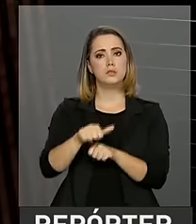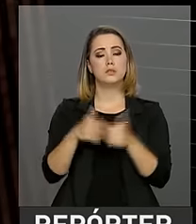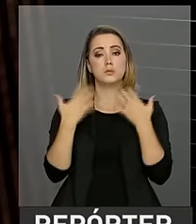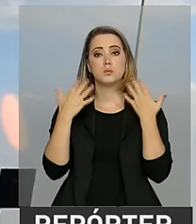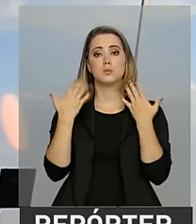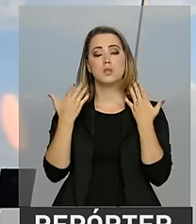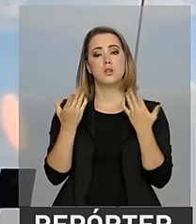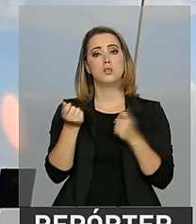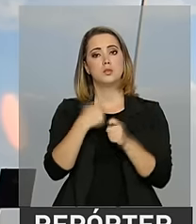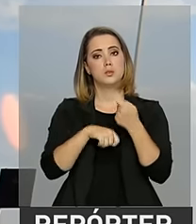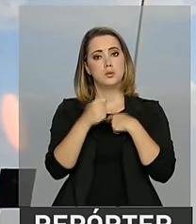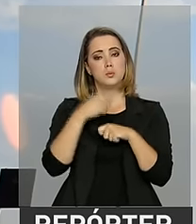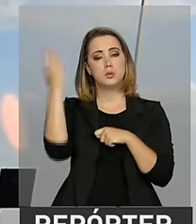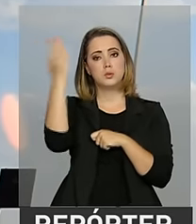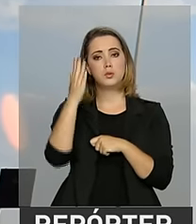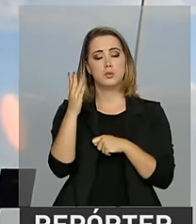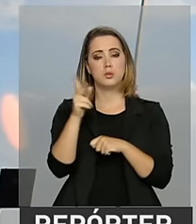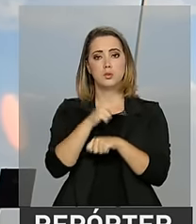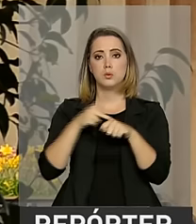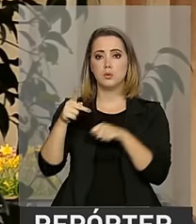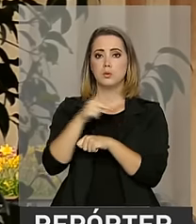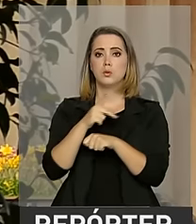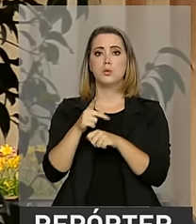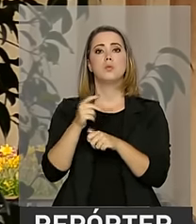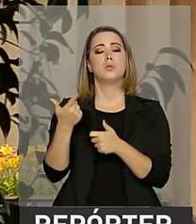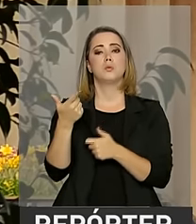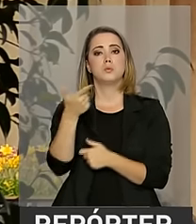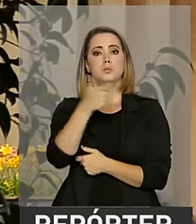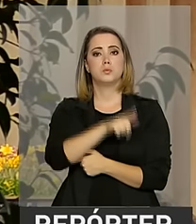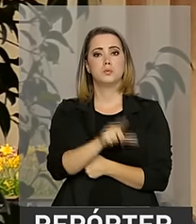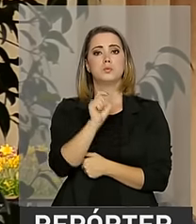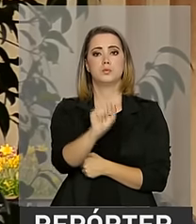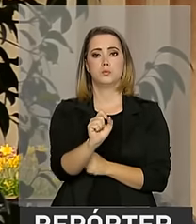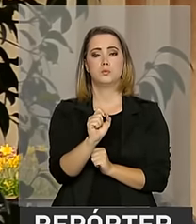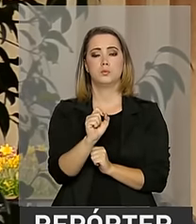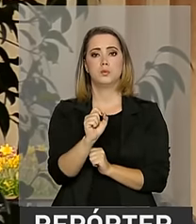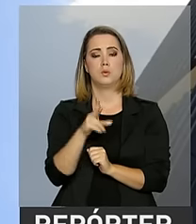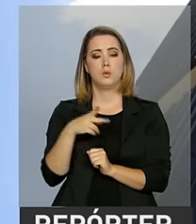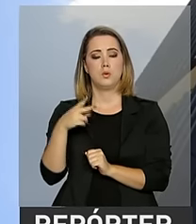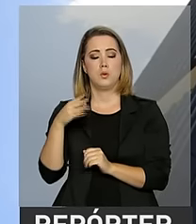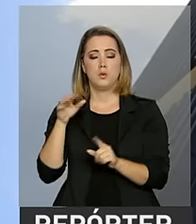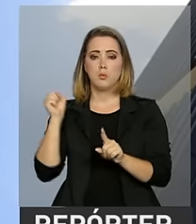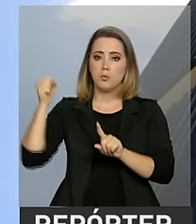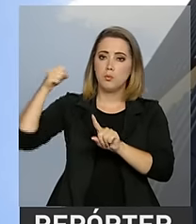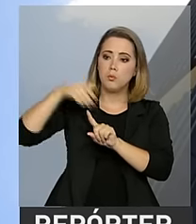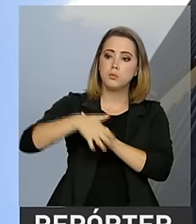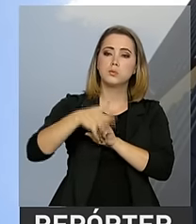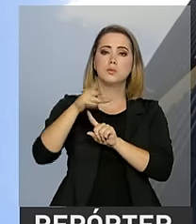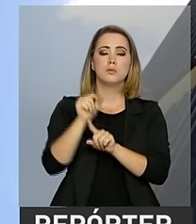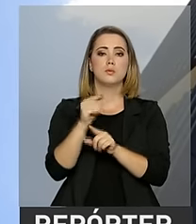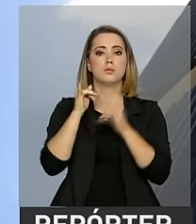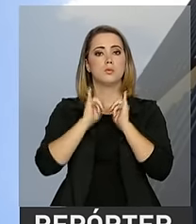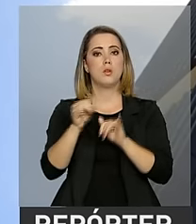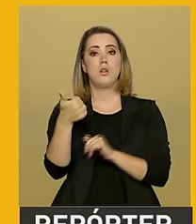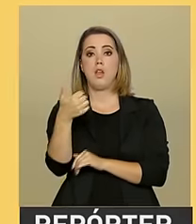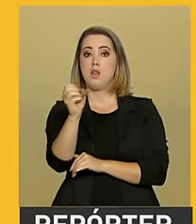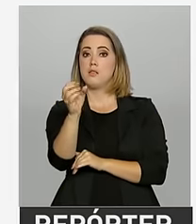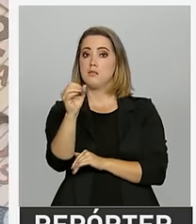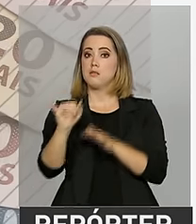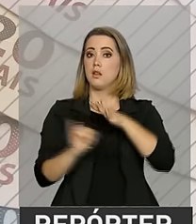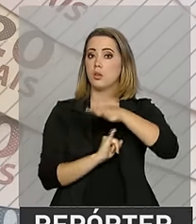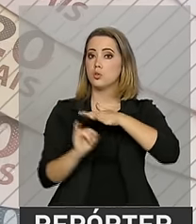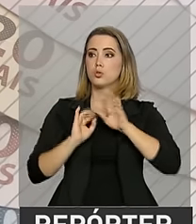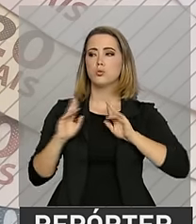economia do país se reflete no boletim focos do Banco Central publicação semanal com projeções de cerca de 100 analistas